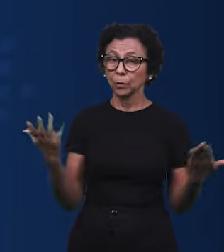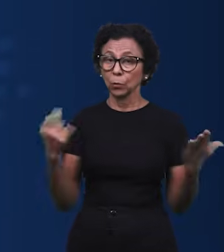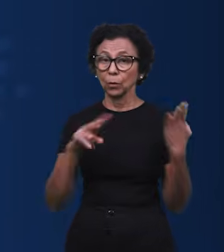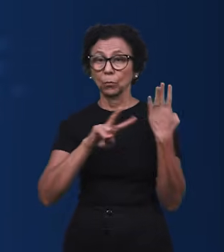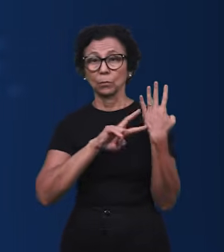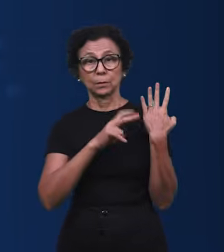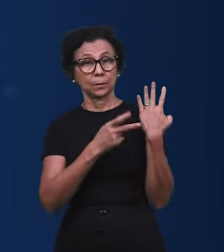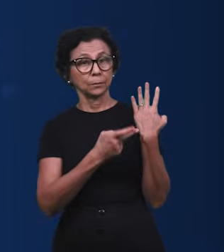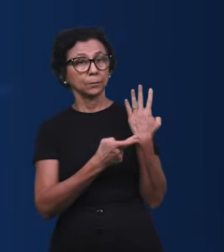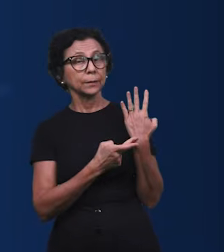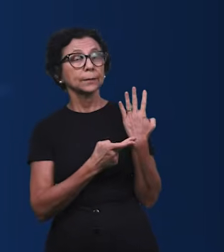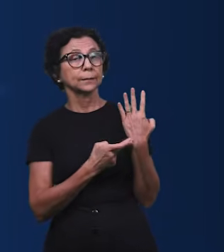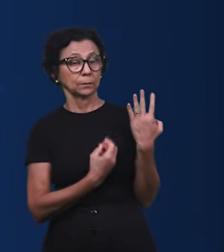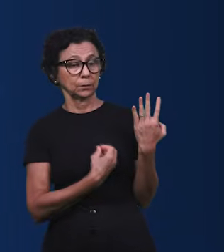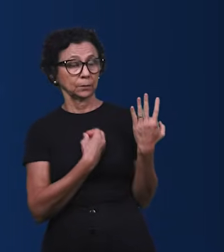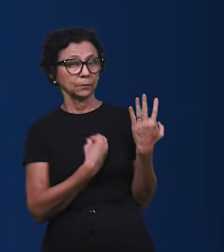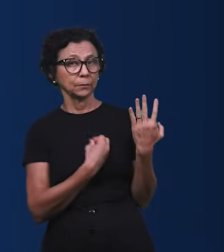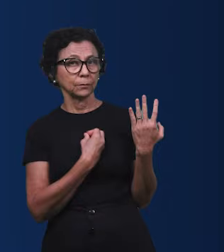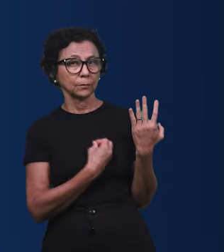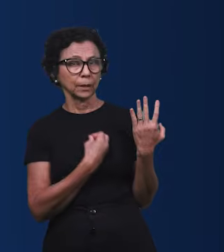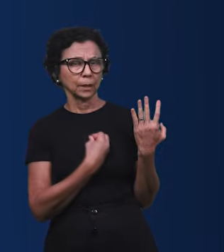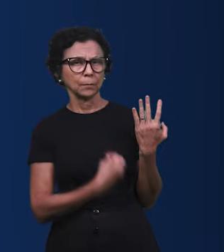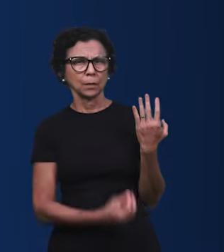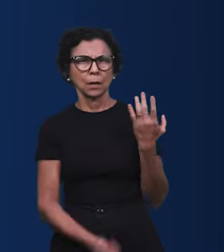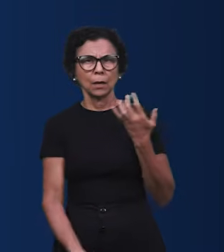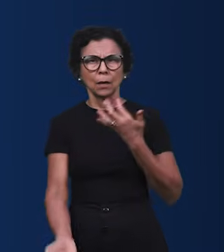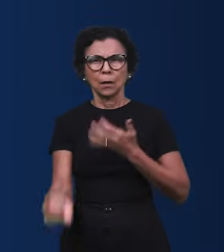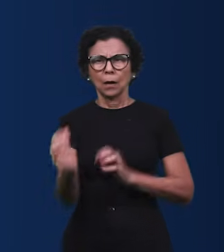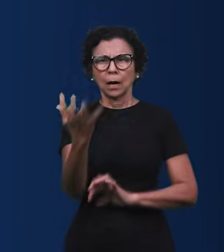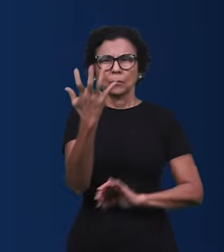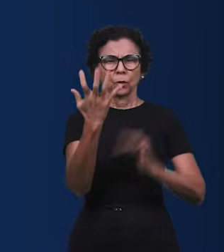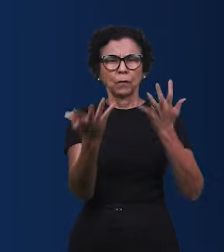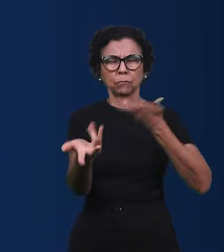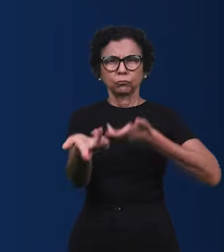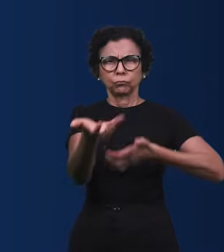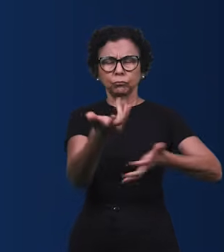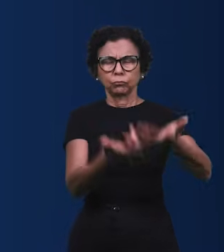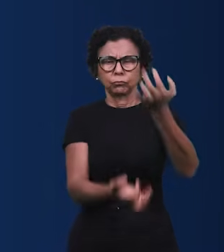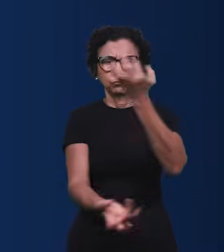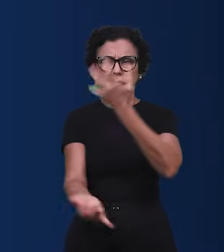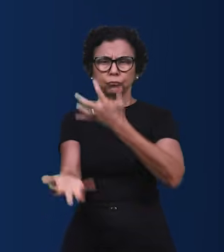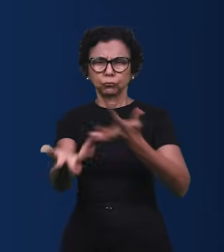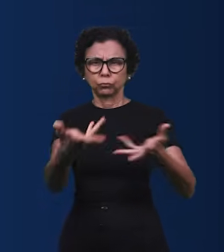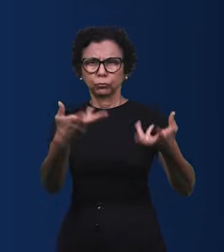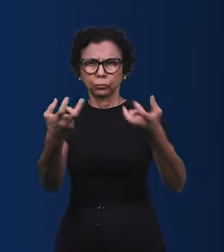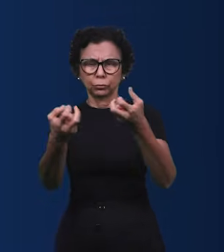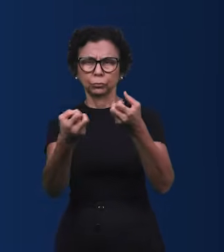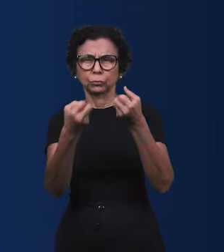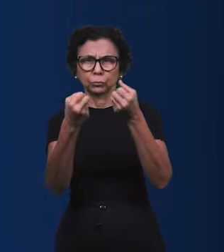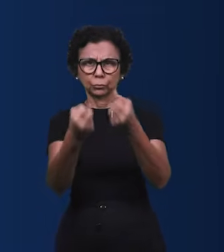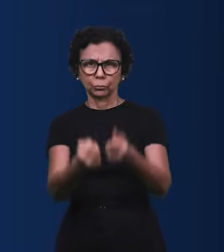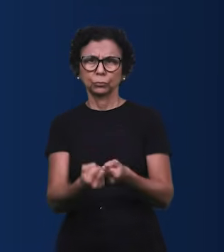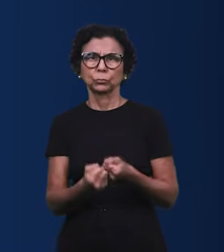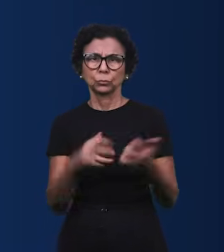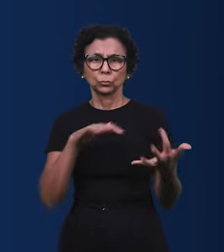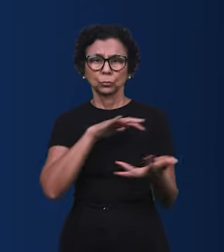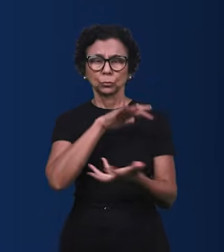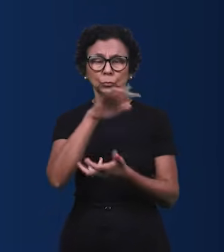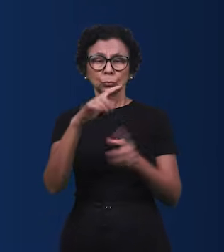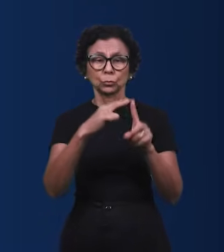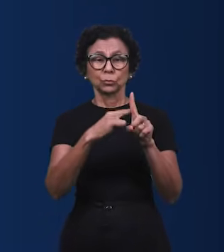os efeitos desta trombeta, né? Com as queimadas, há um aumento de temperatura global. Isso vai